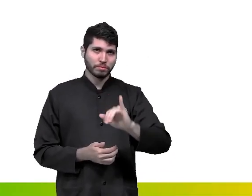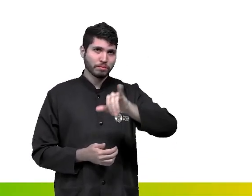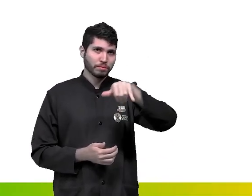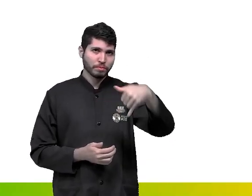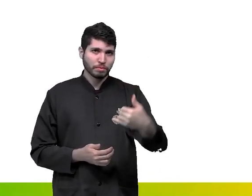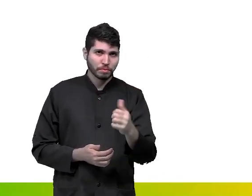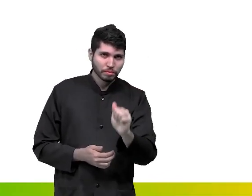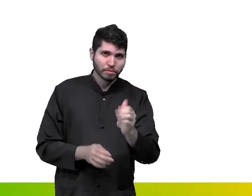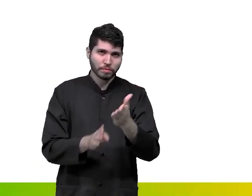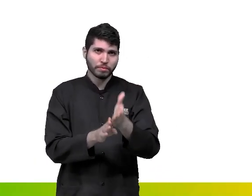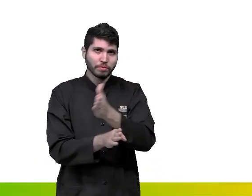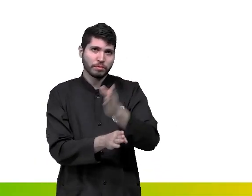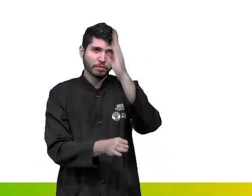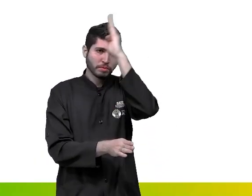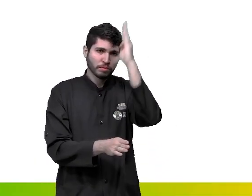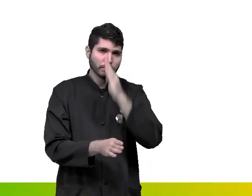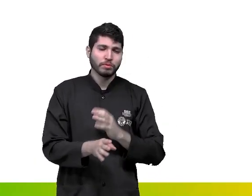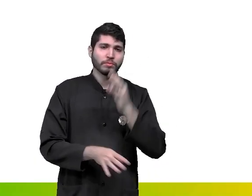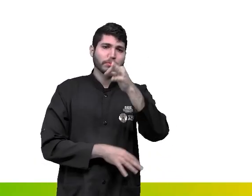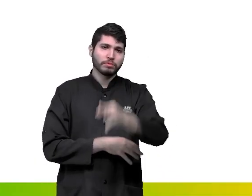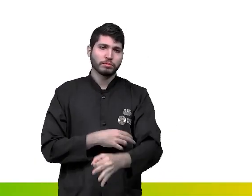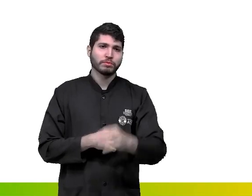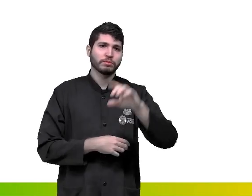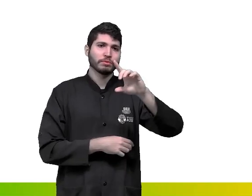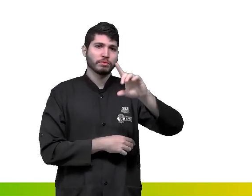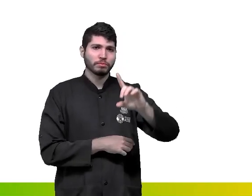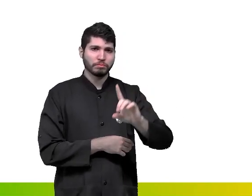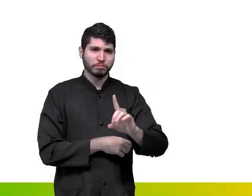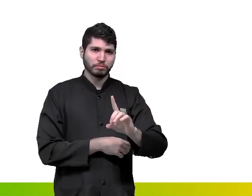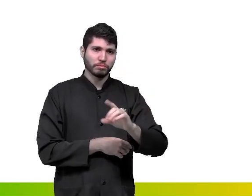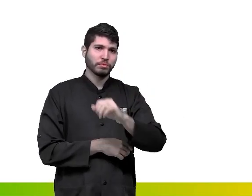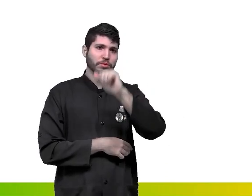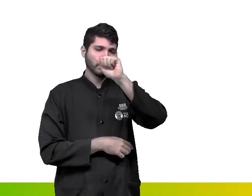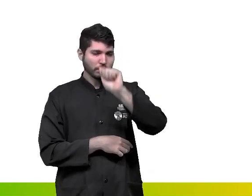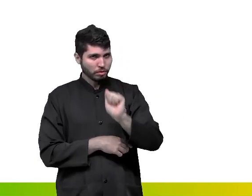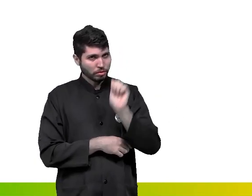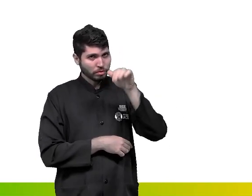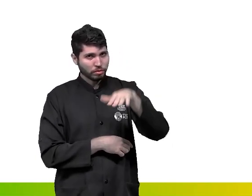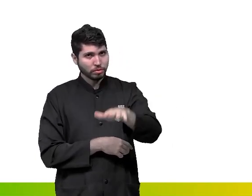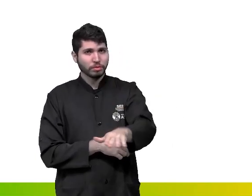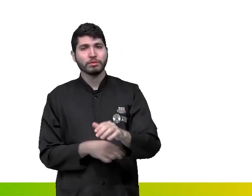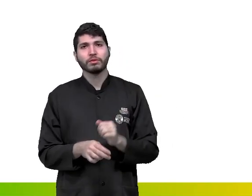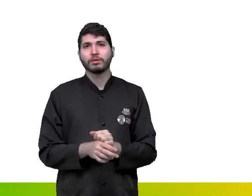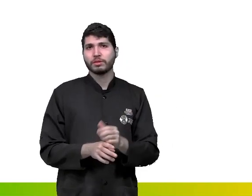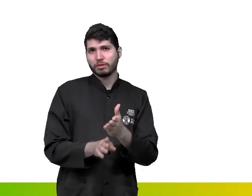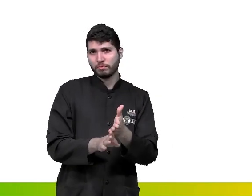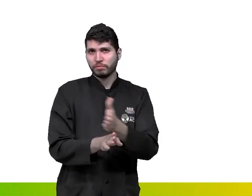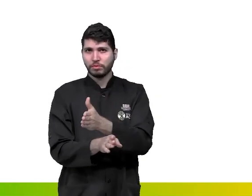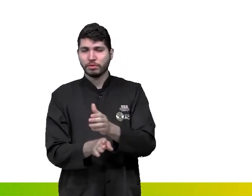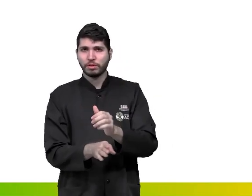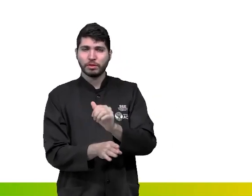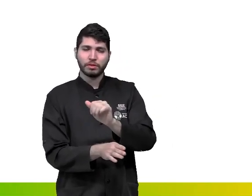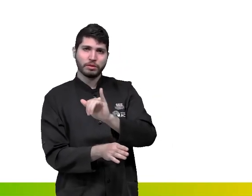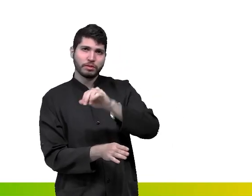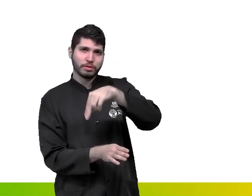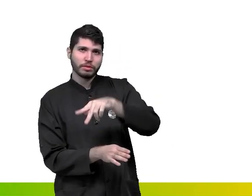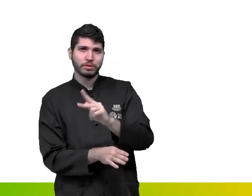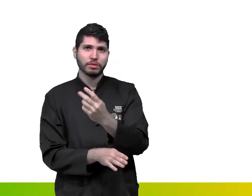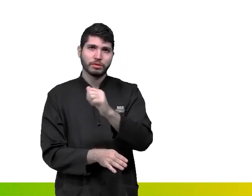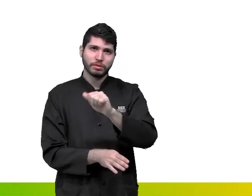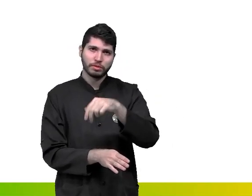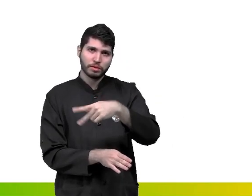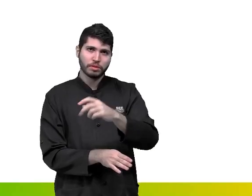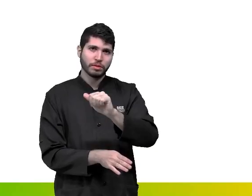com o Brasil. Aí, Assis Brasil, que faz fronteira com Inhapare, mostrei lá no Google Earth. Agora temos Rio Branco. O Rio